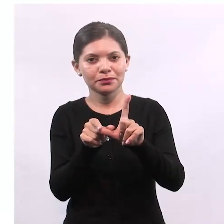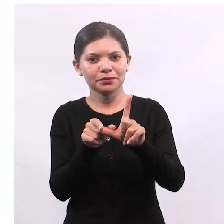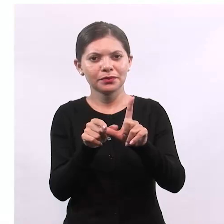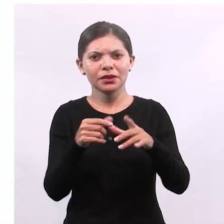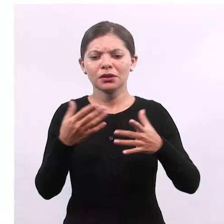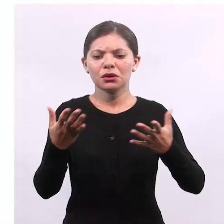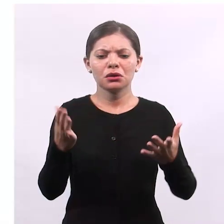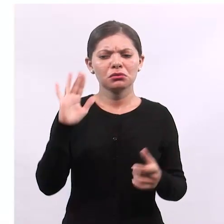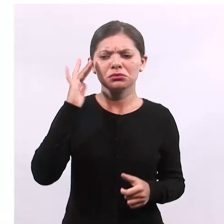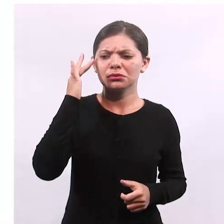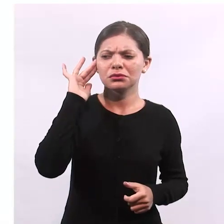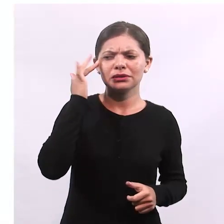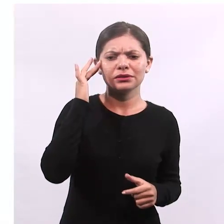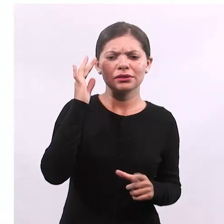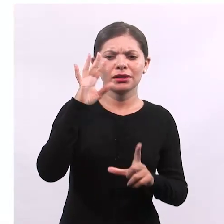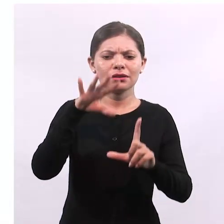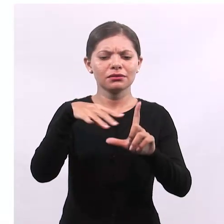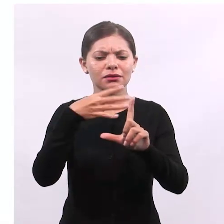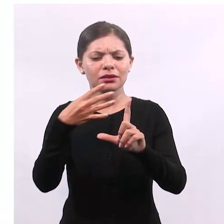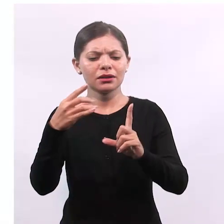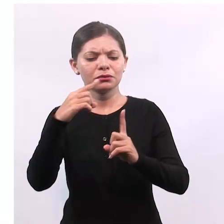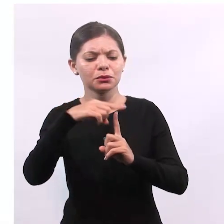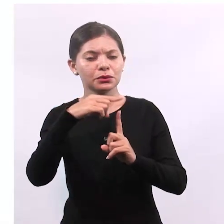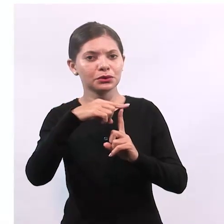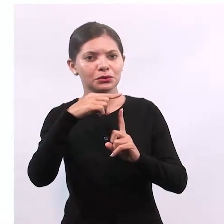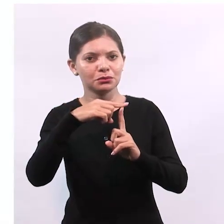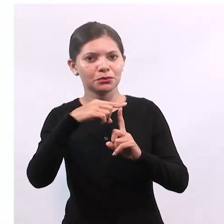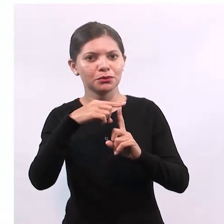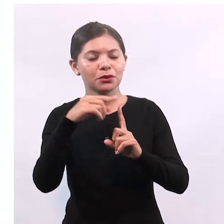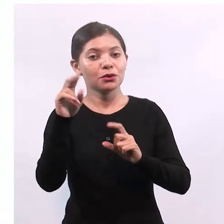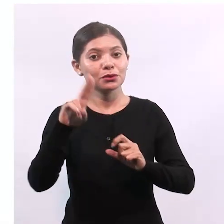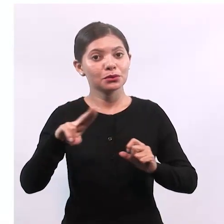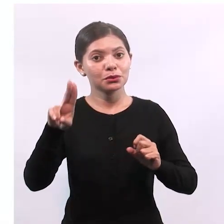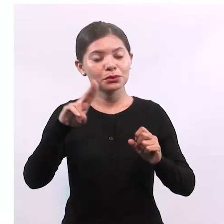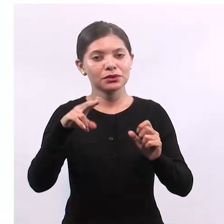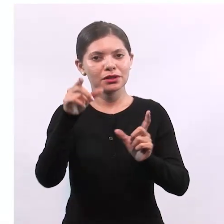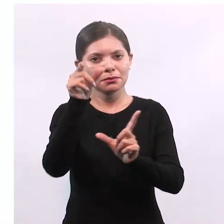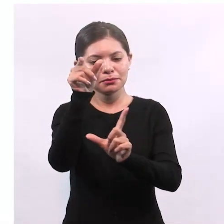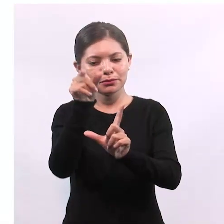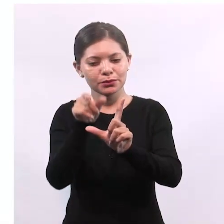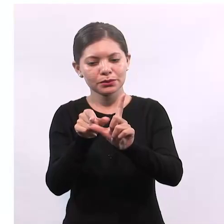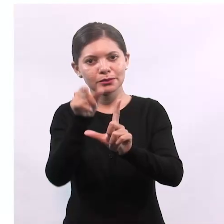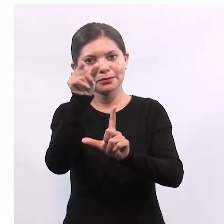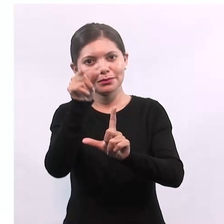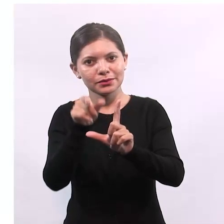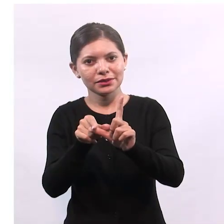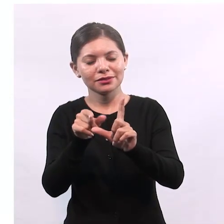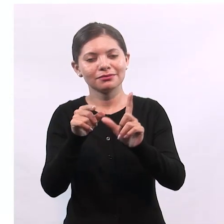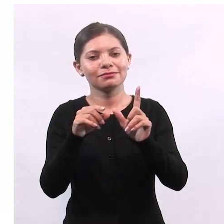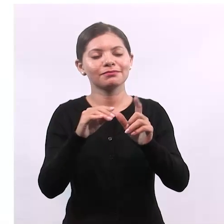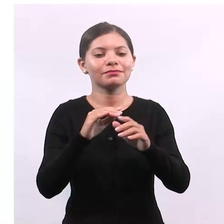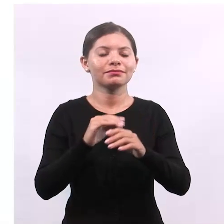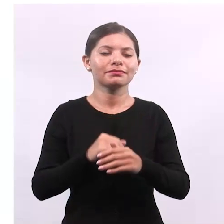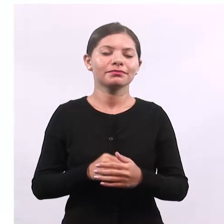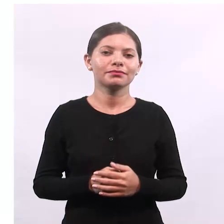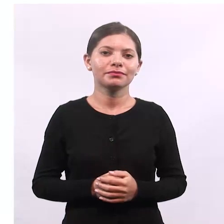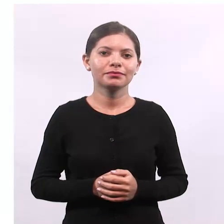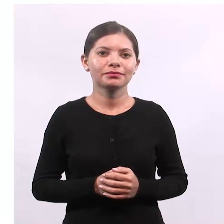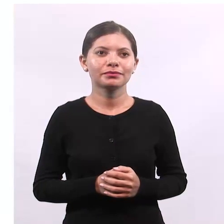um coringa se eu não sei que tipo de gráfico utilizar usa o gráfico de coluna que Vai facilitar a interpretação